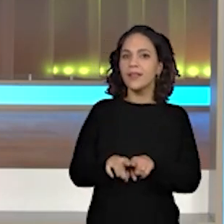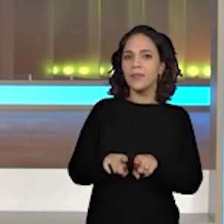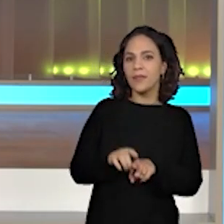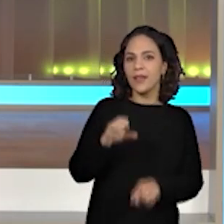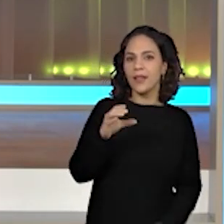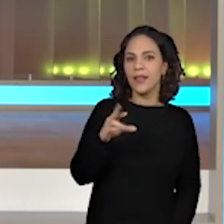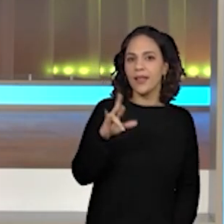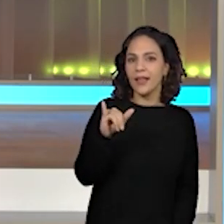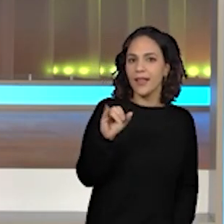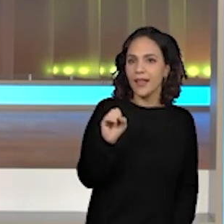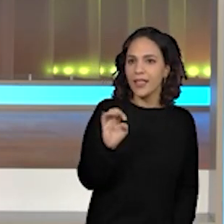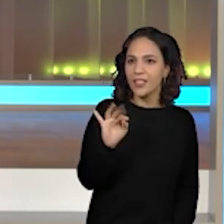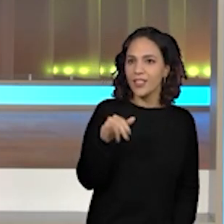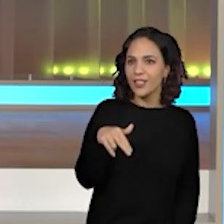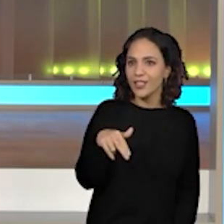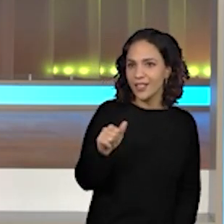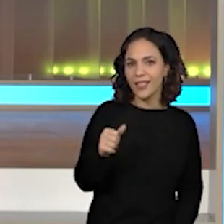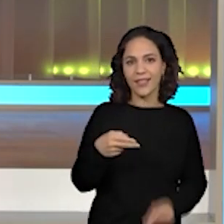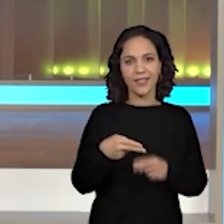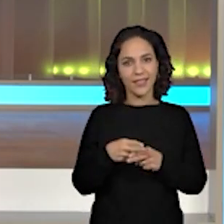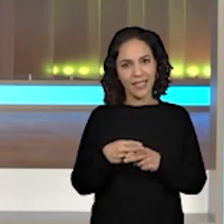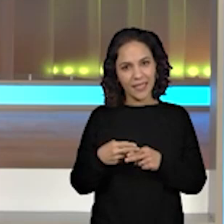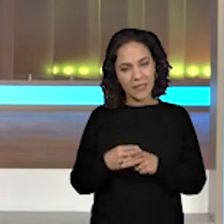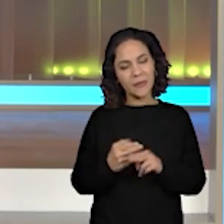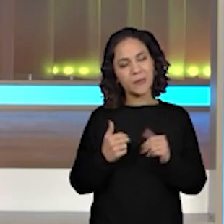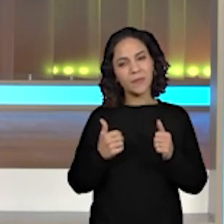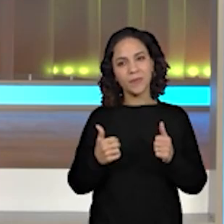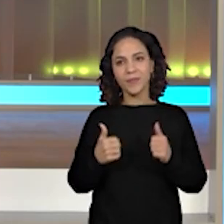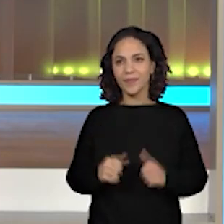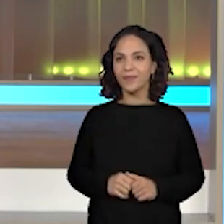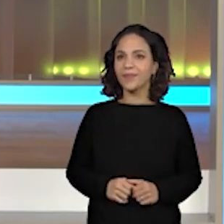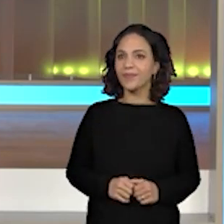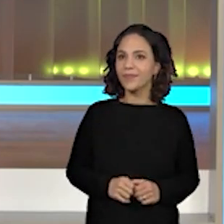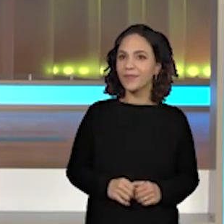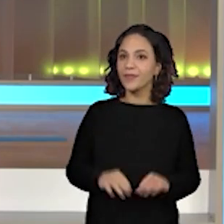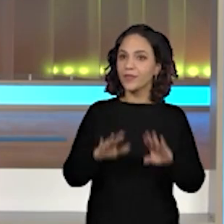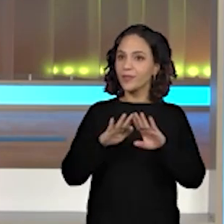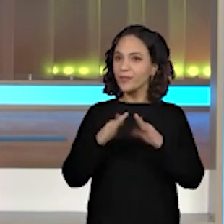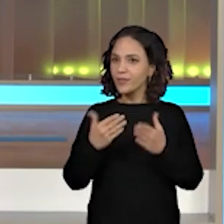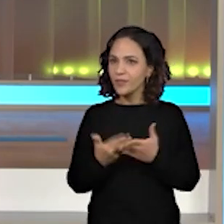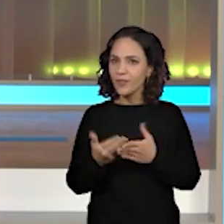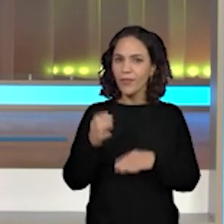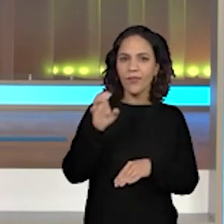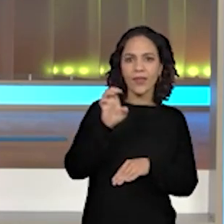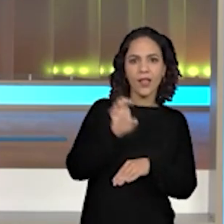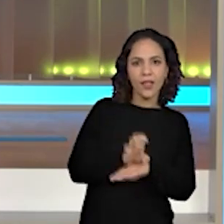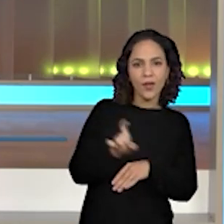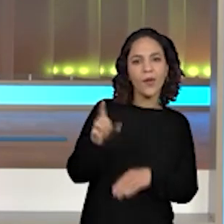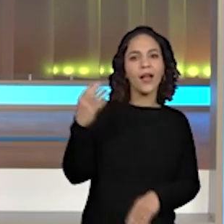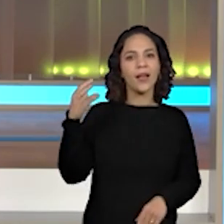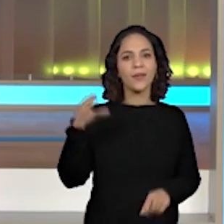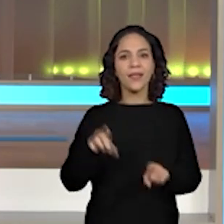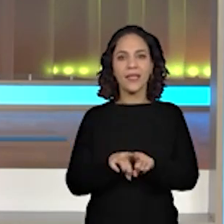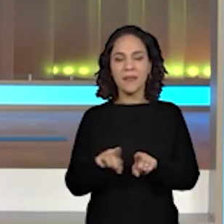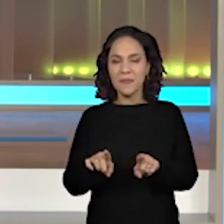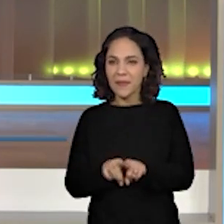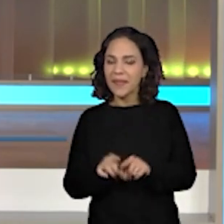Serra Negra também, marcando presença. Isso, a Escola Estadual Professora Maria Marques, também de